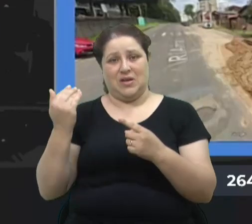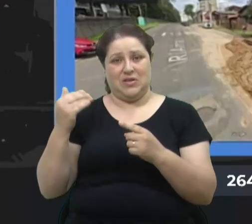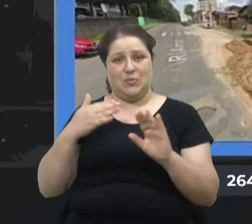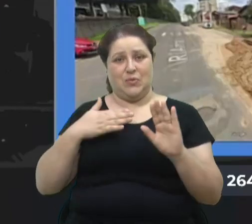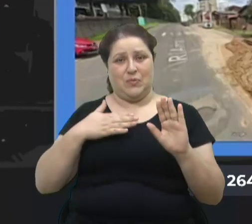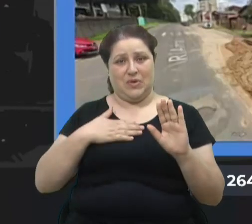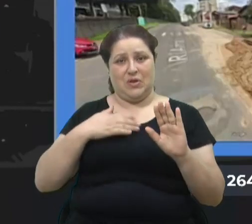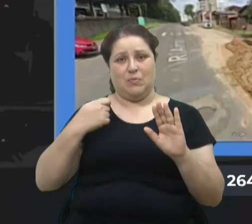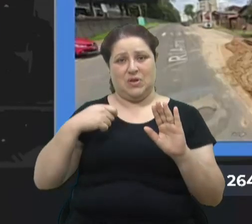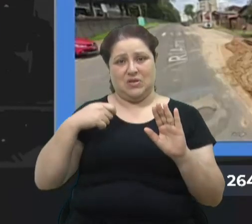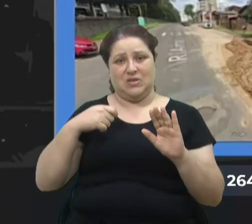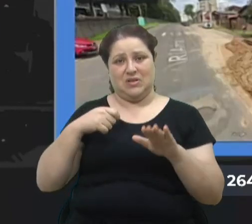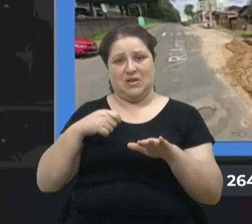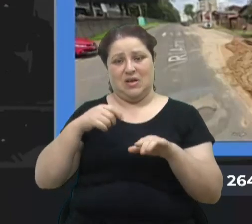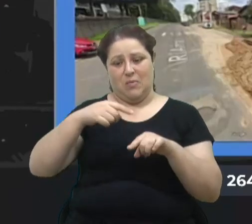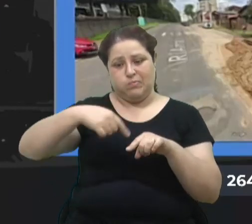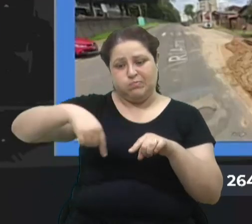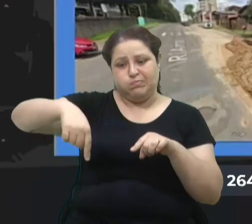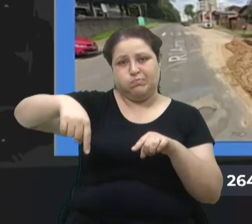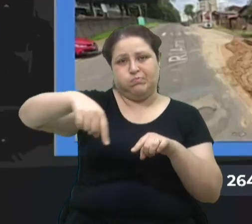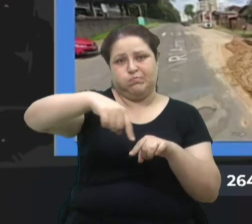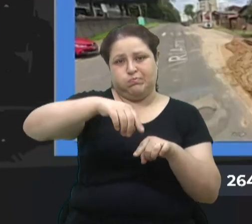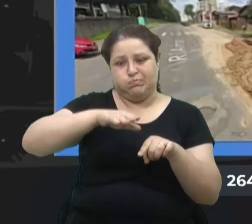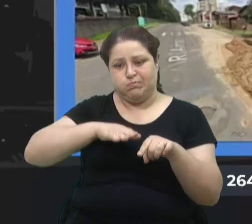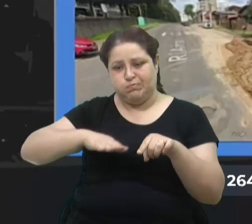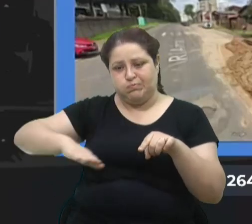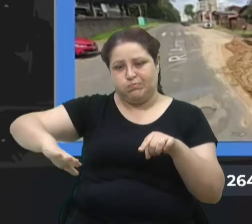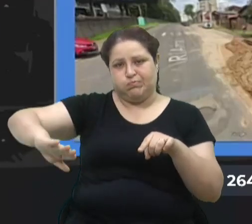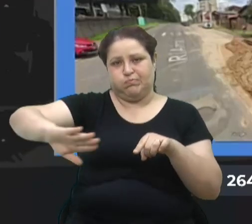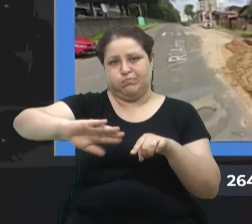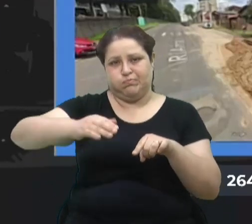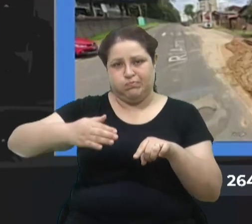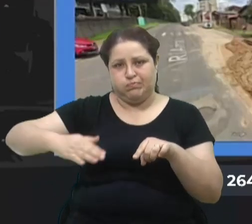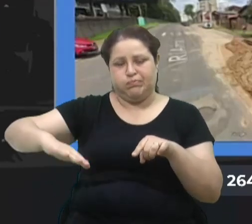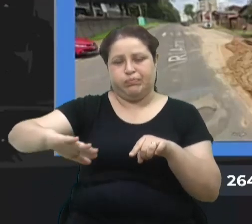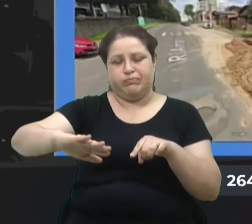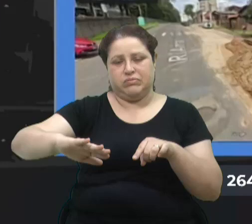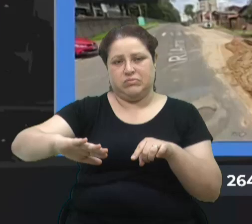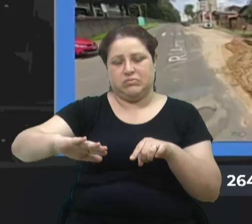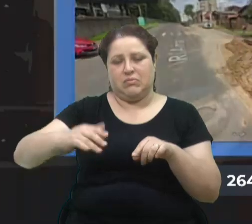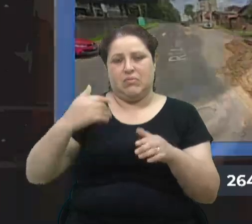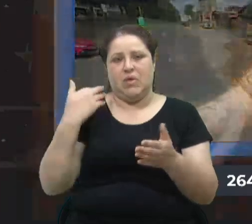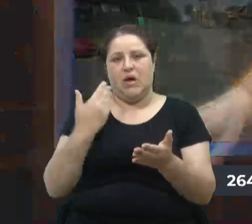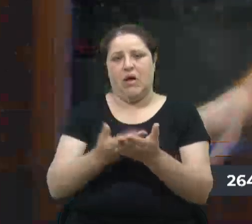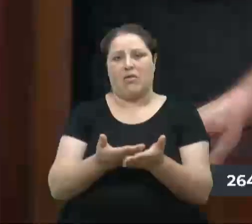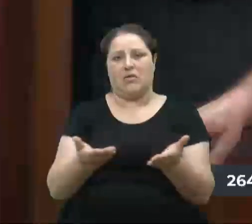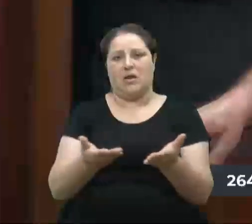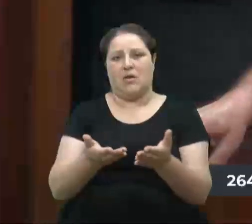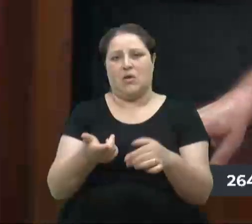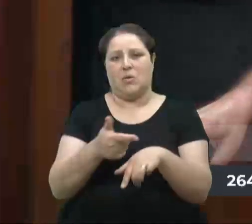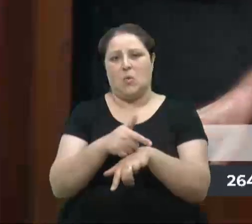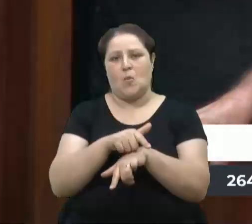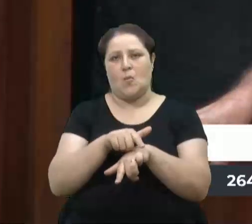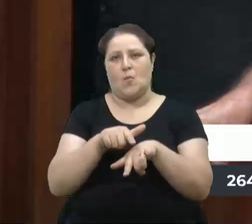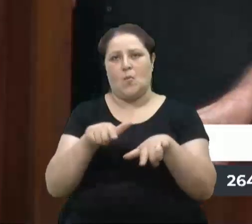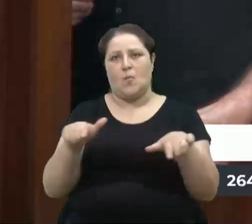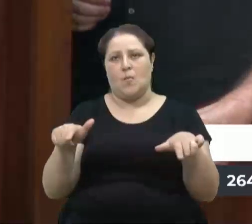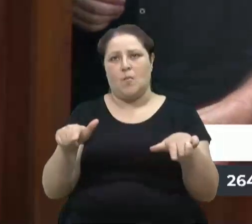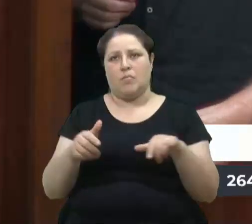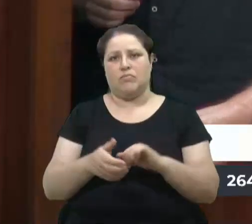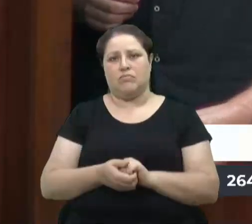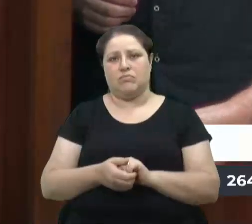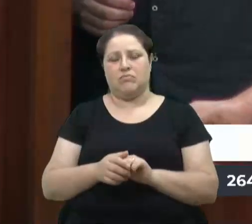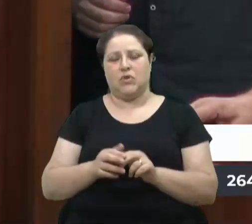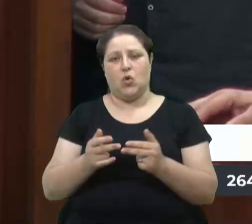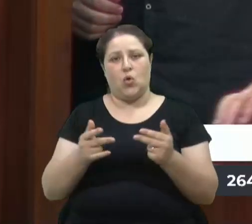lápis. Vai ser, alguma coisa vai ser feito, mas até agora, é ali uma coisinha tão